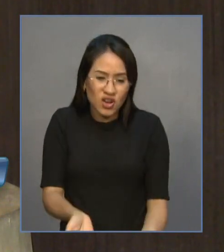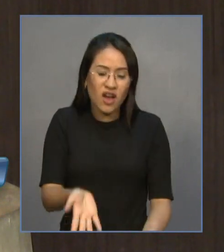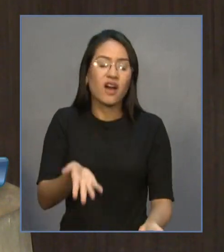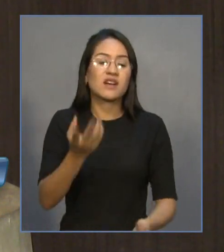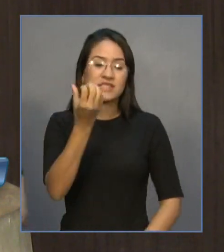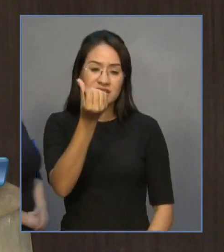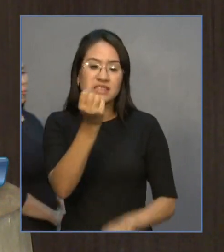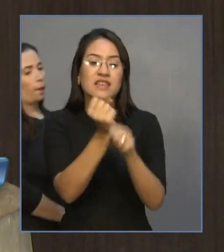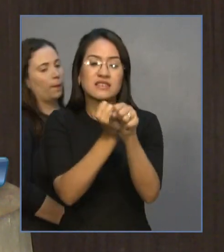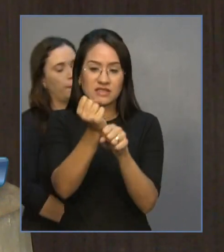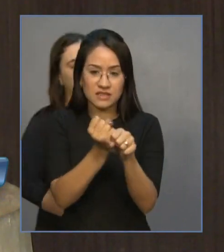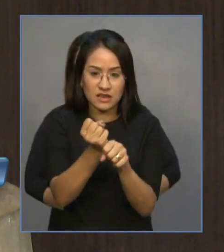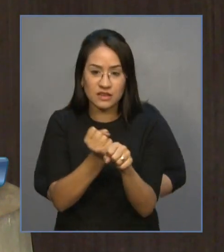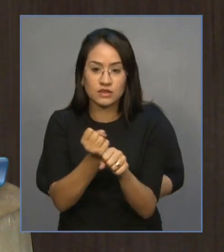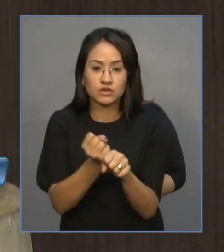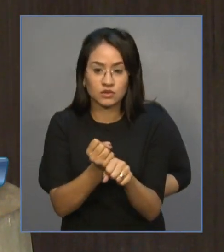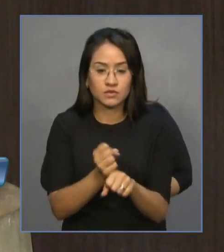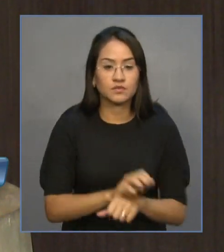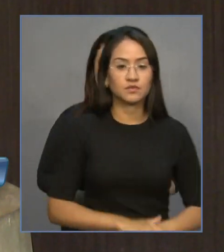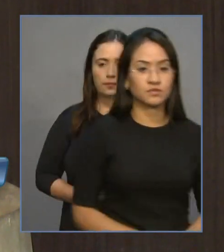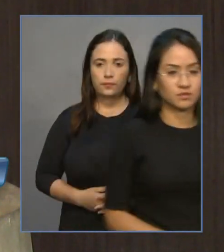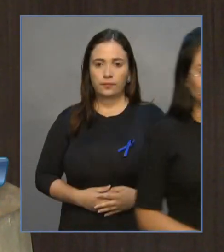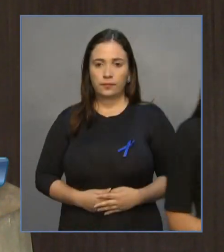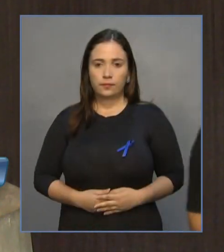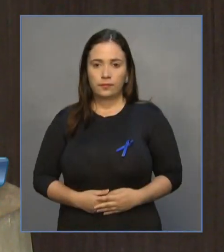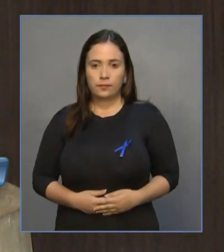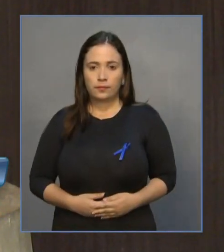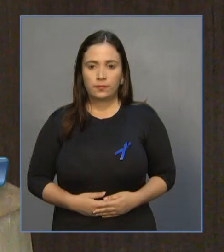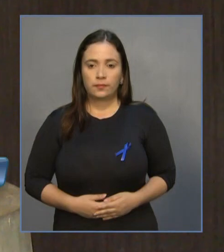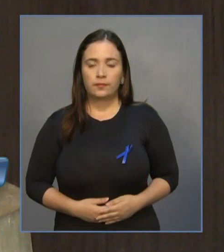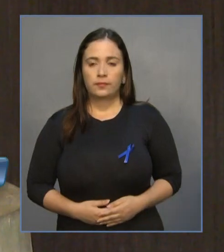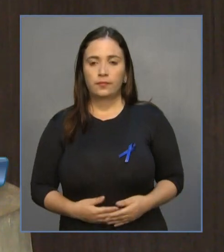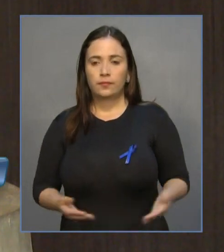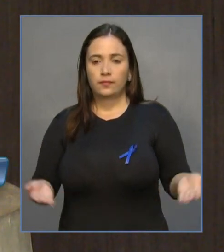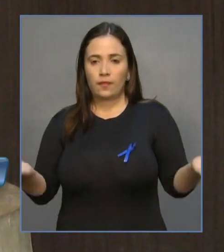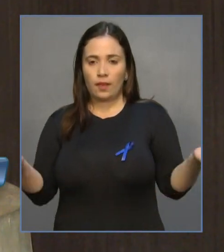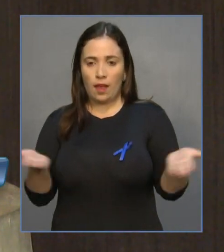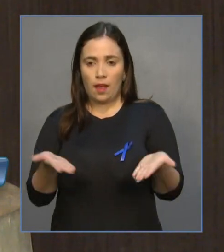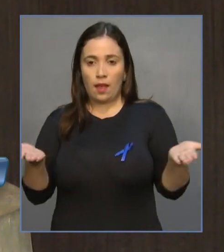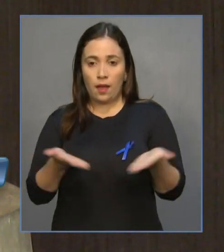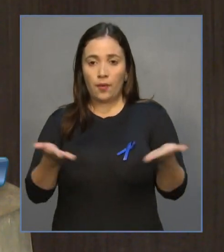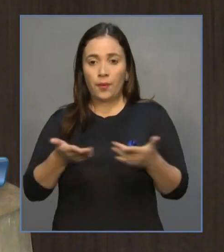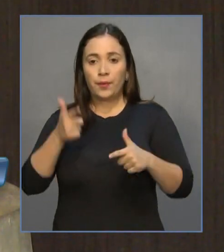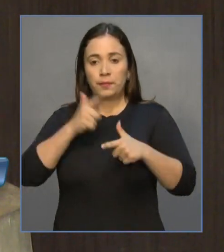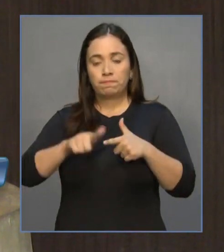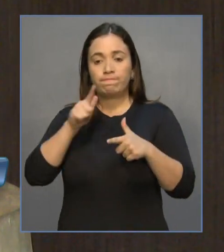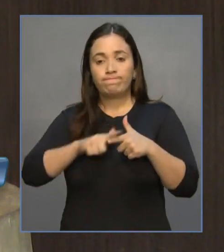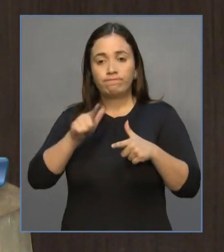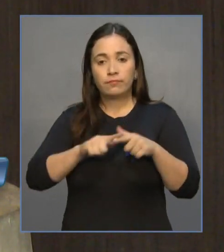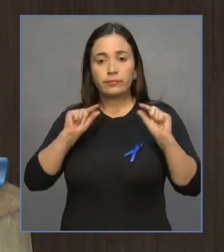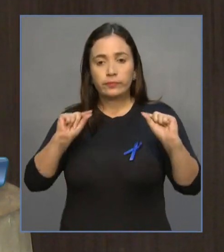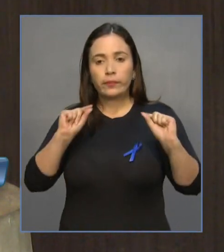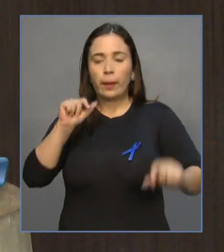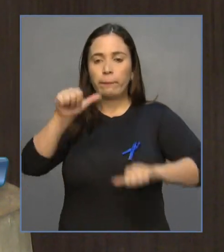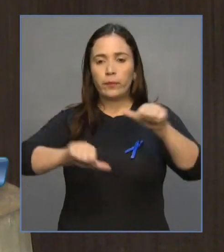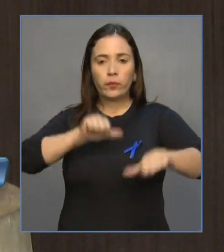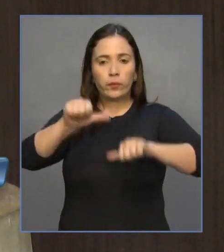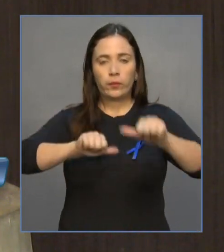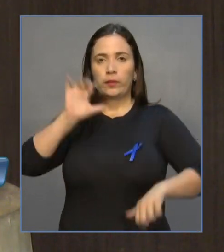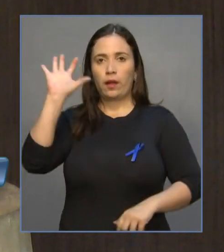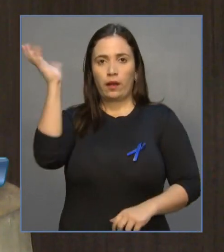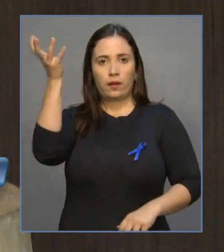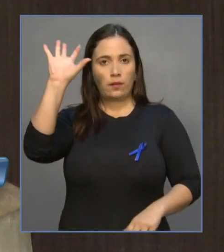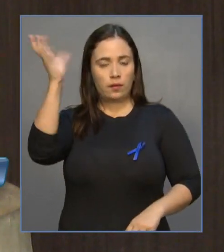tempo, agrava-se agora pela situação de mudanças